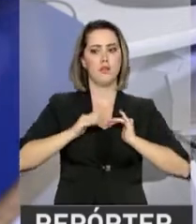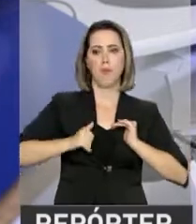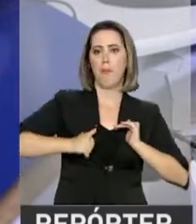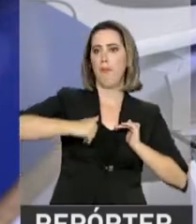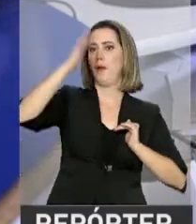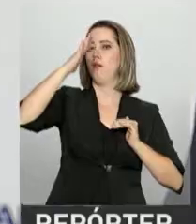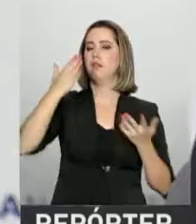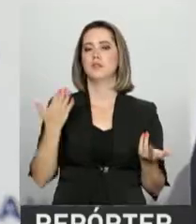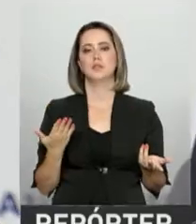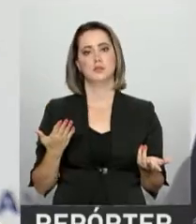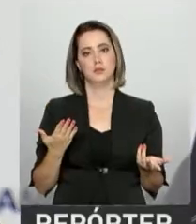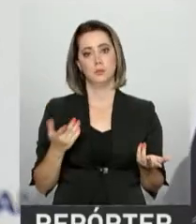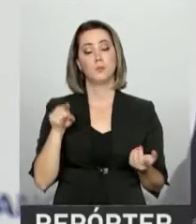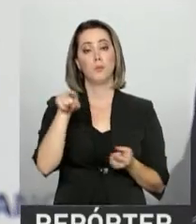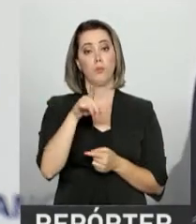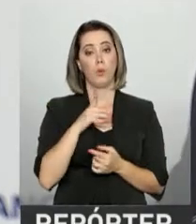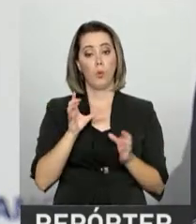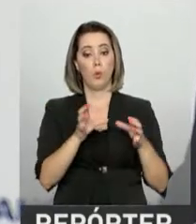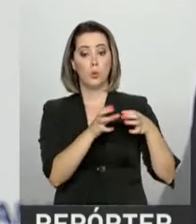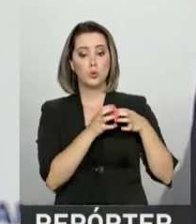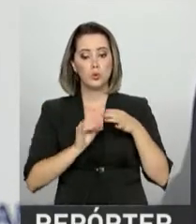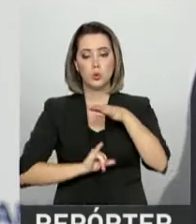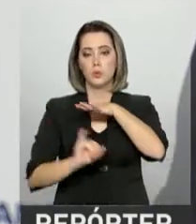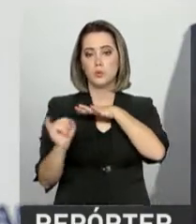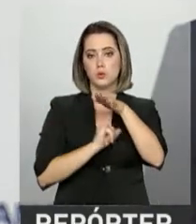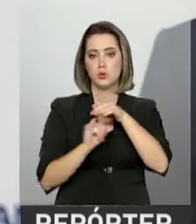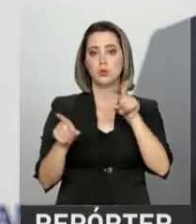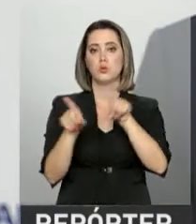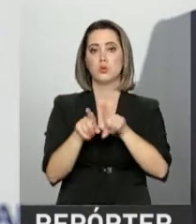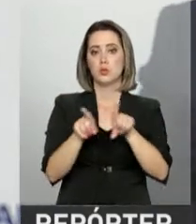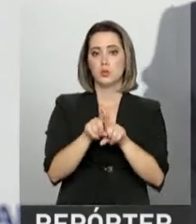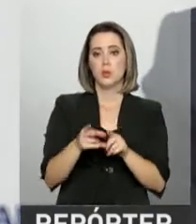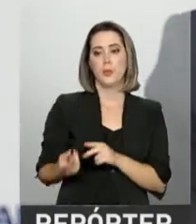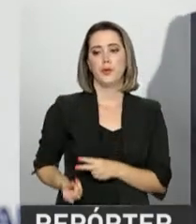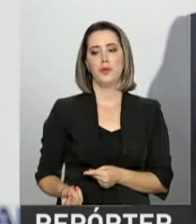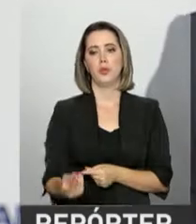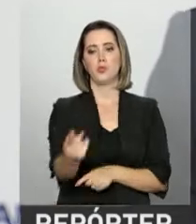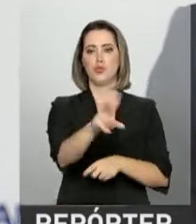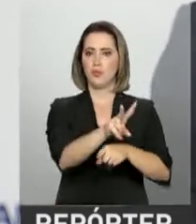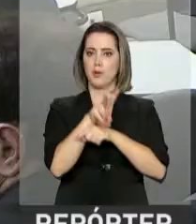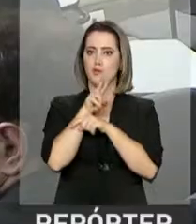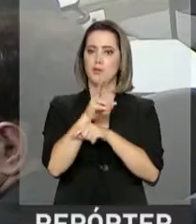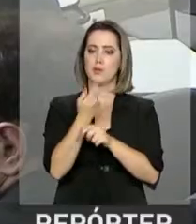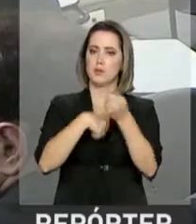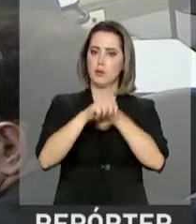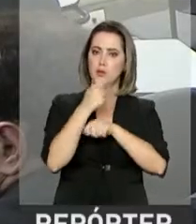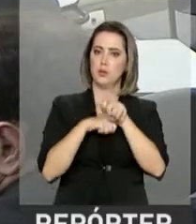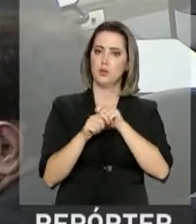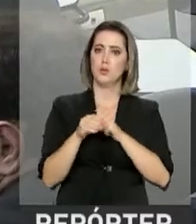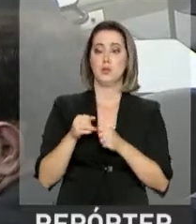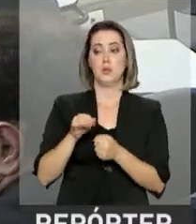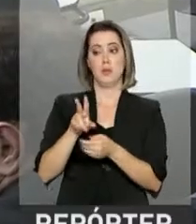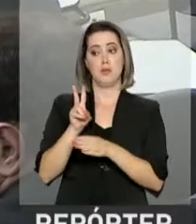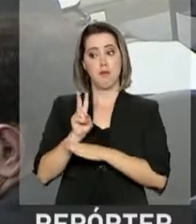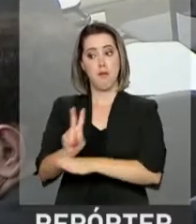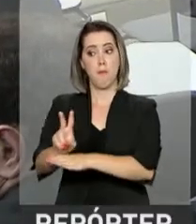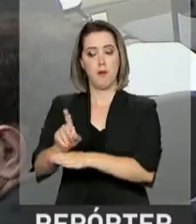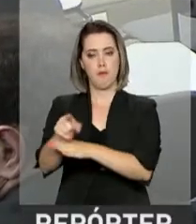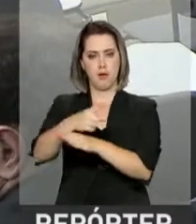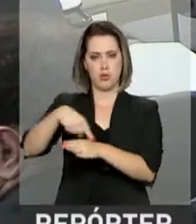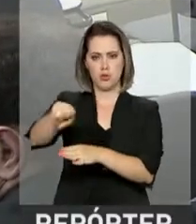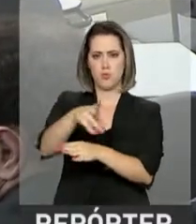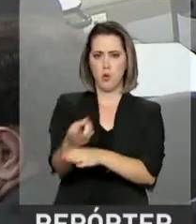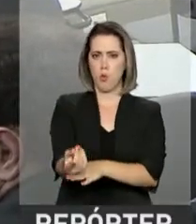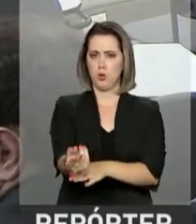caso de calote as instituições também possuem dinheiro para financiar a economia e quando emprestam os valores